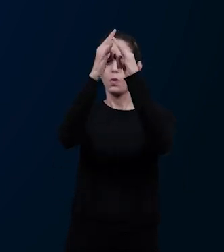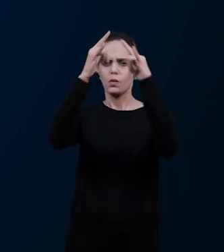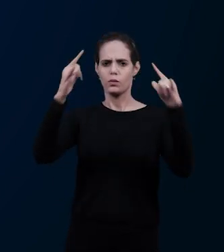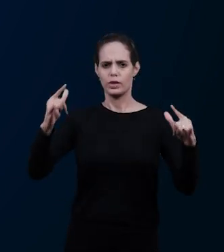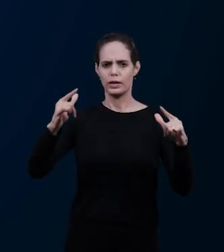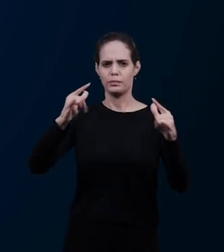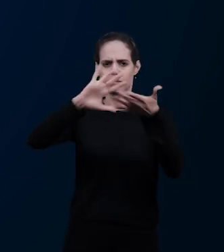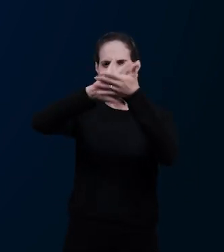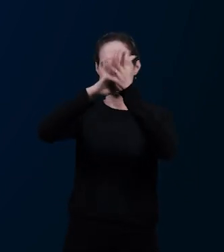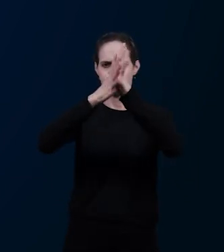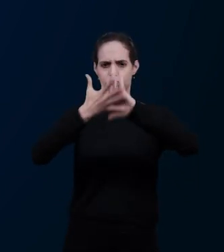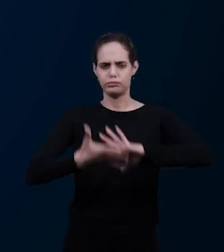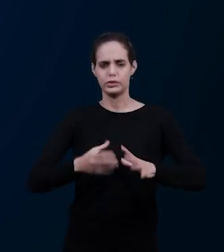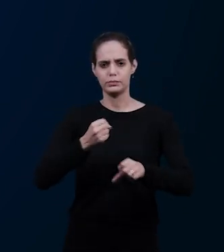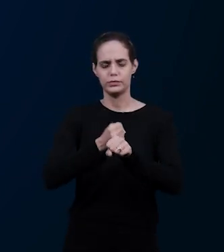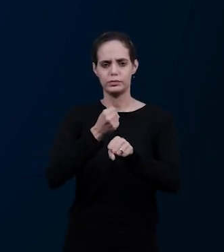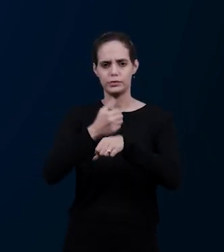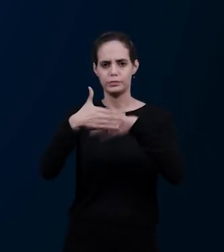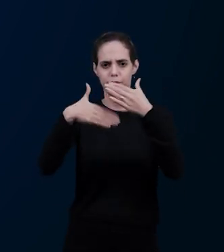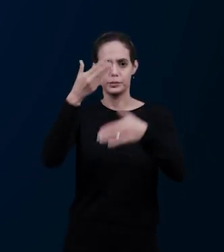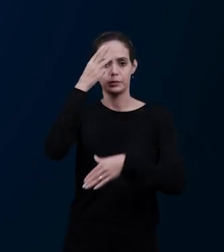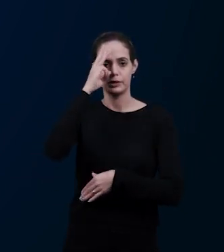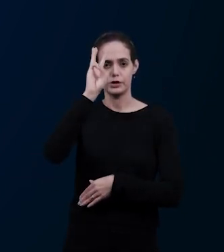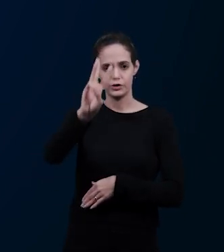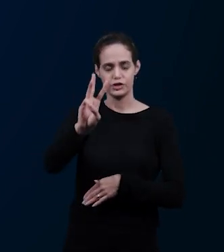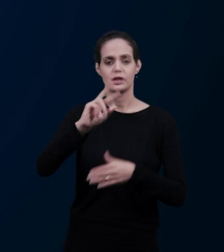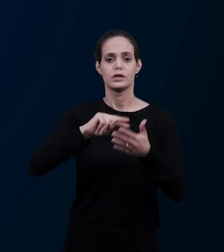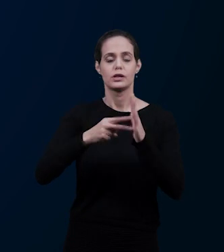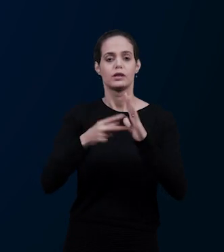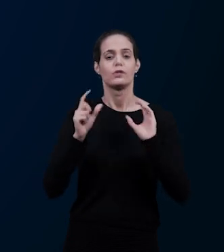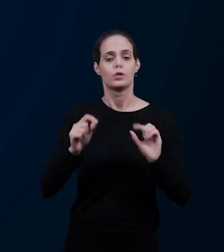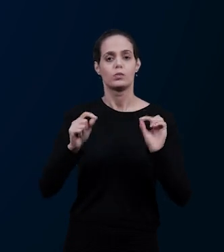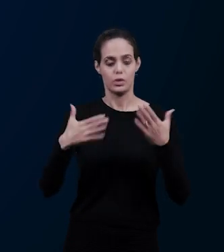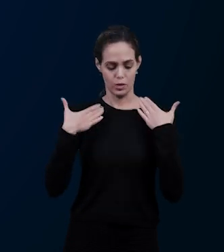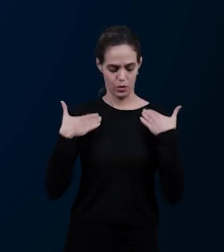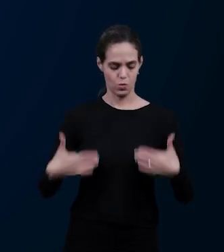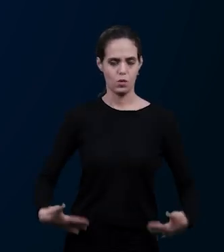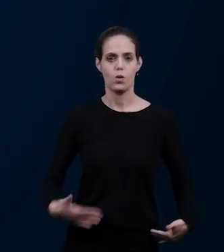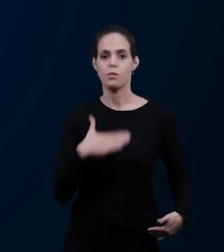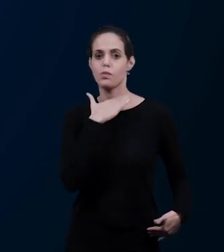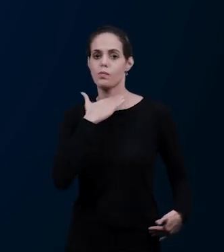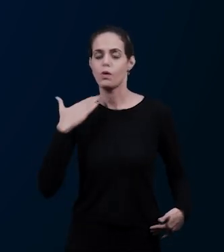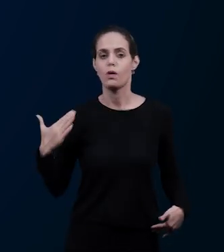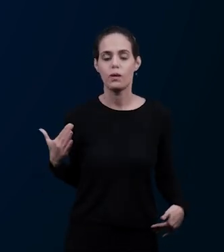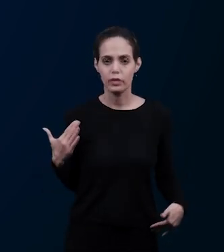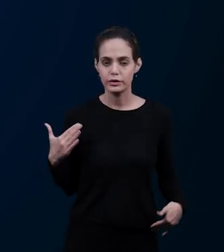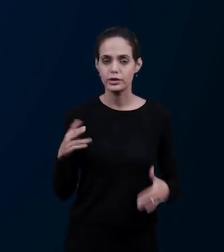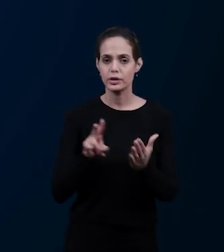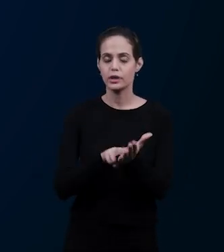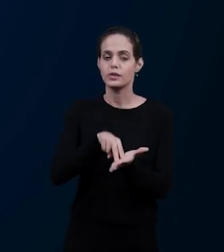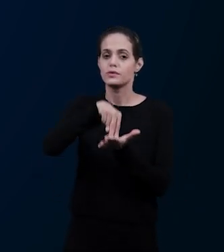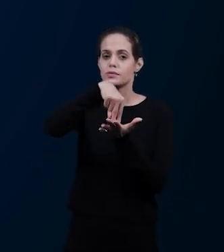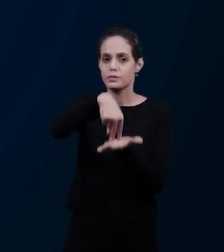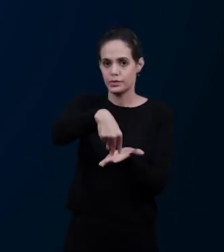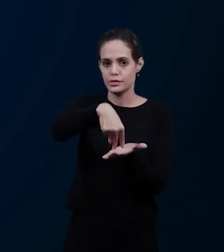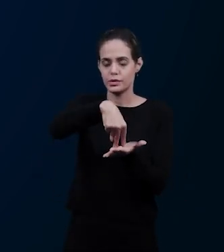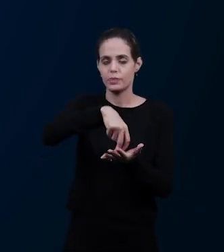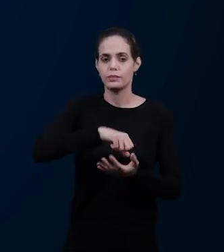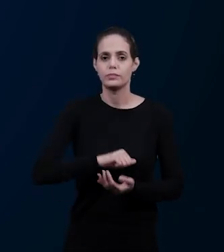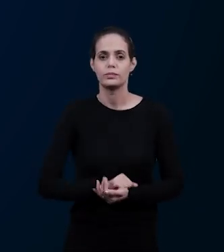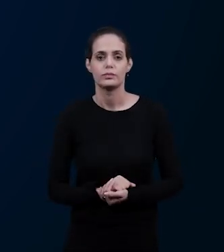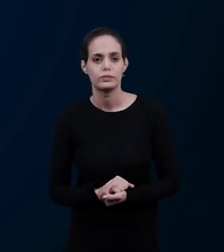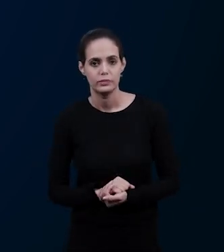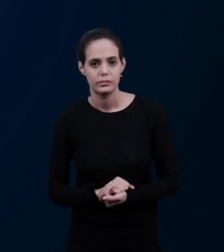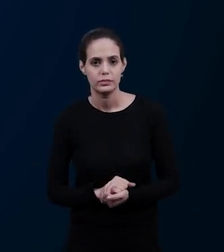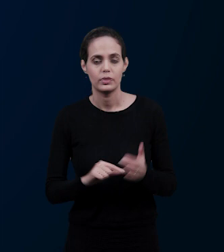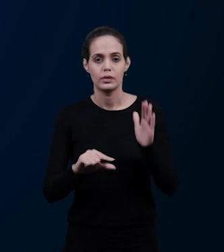de Deus e edificá-lo em 3 dias. O Senhor Jesus estava dizendo do templo, do seu corpo, morte e ressurreição.